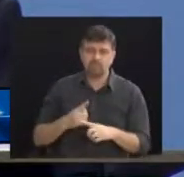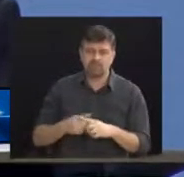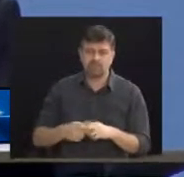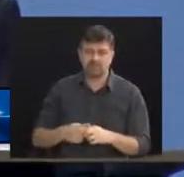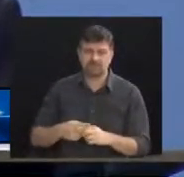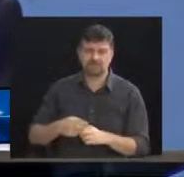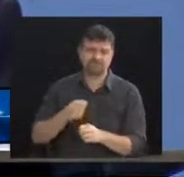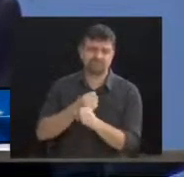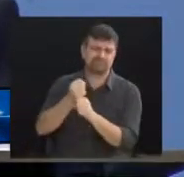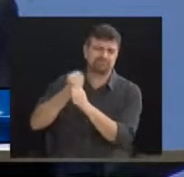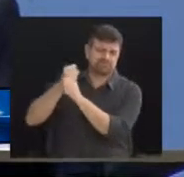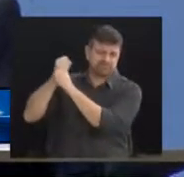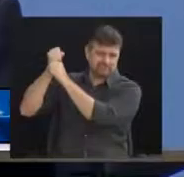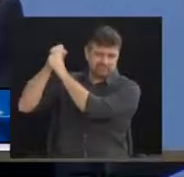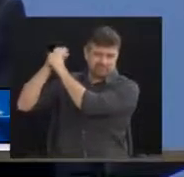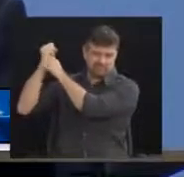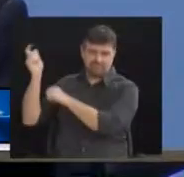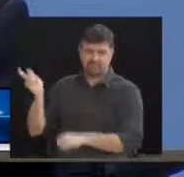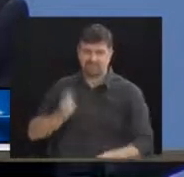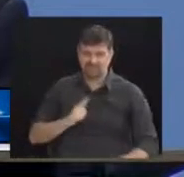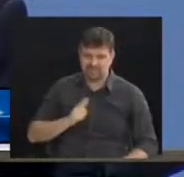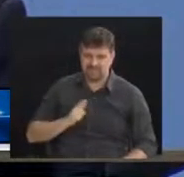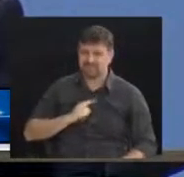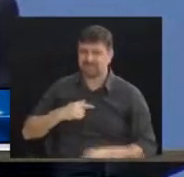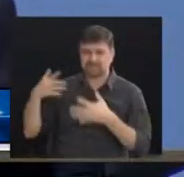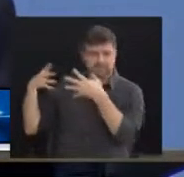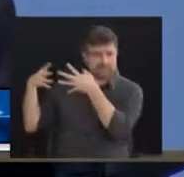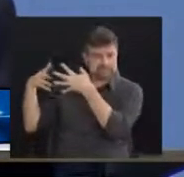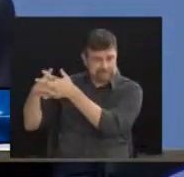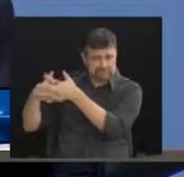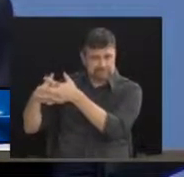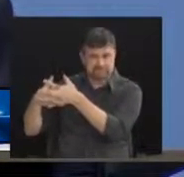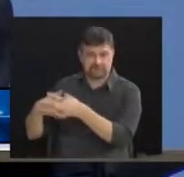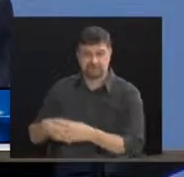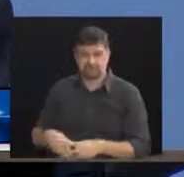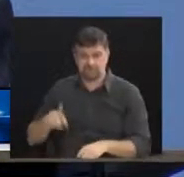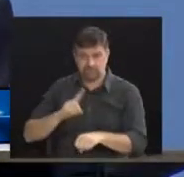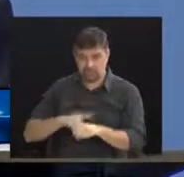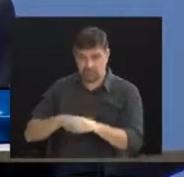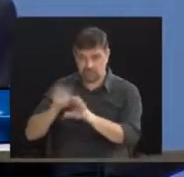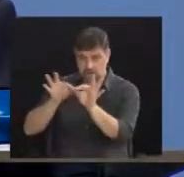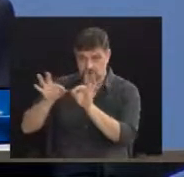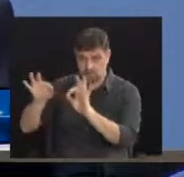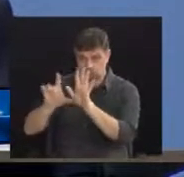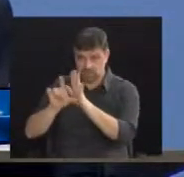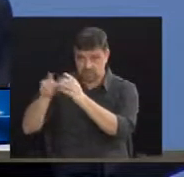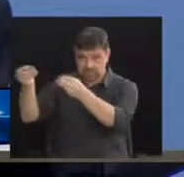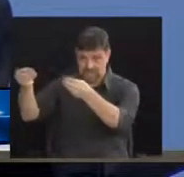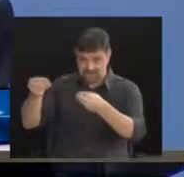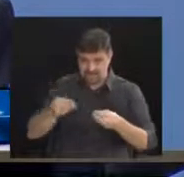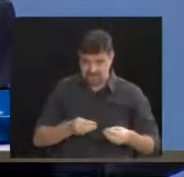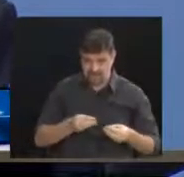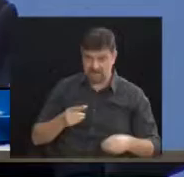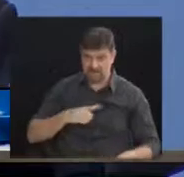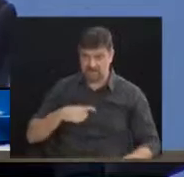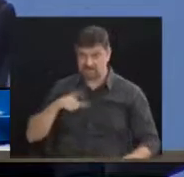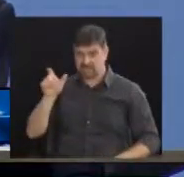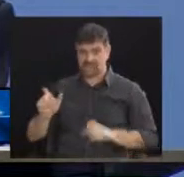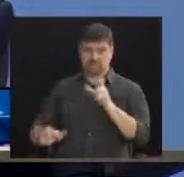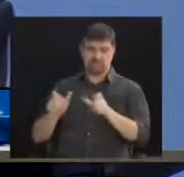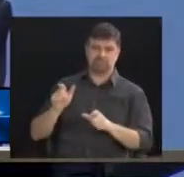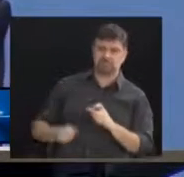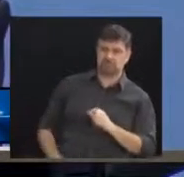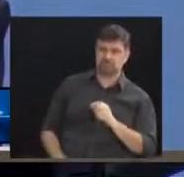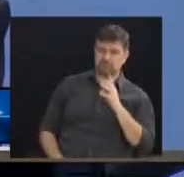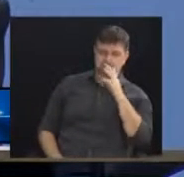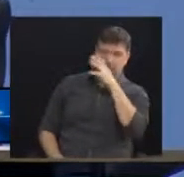aquele chamado samba de uma nota só. Quando vem para cá, vem um aloprado e diz, olha, mas o gabinete do prefeito